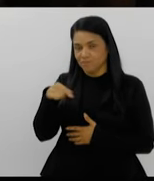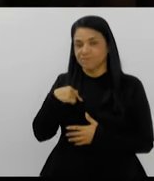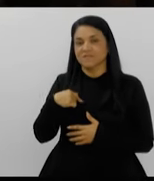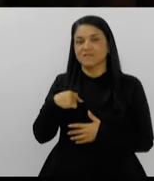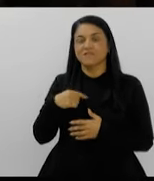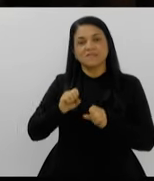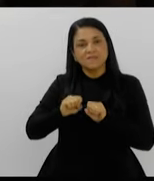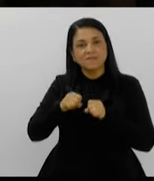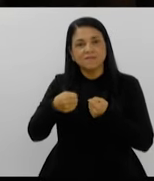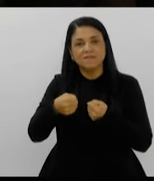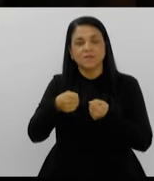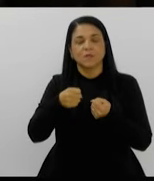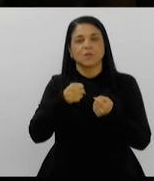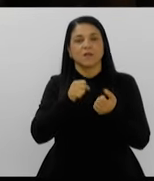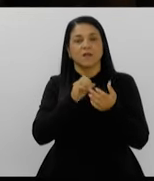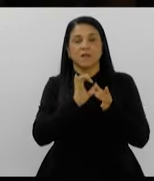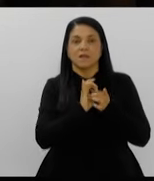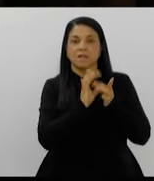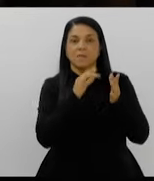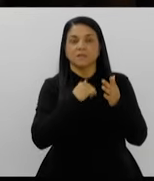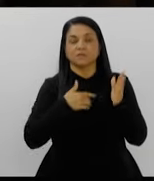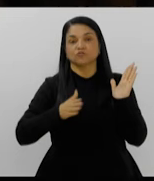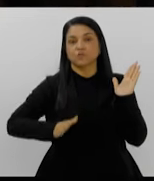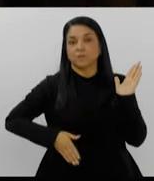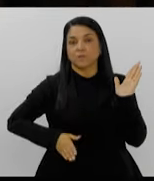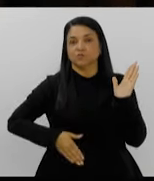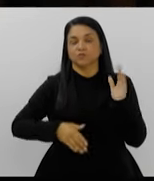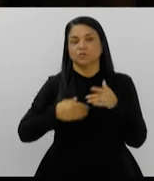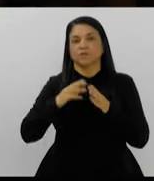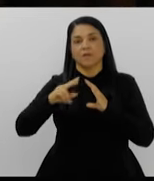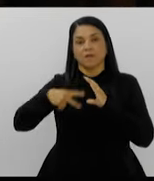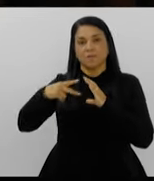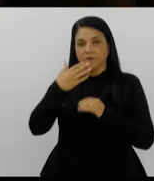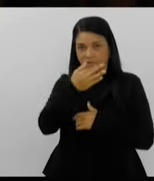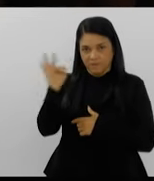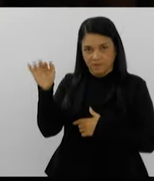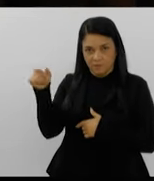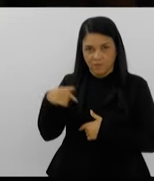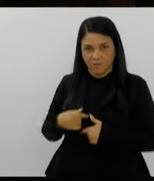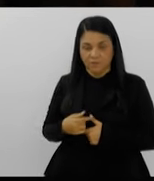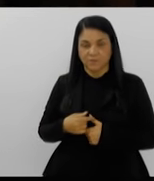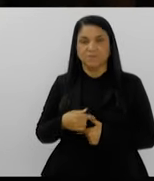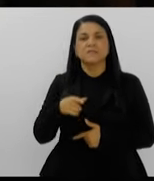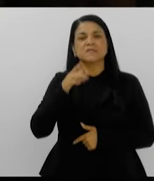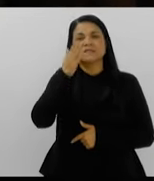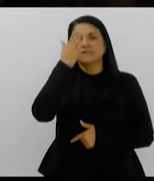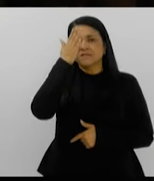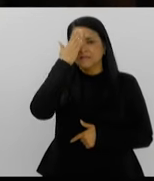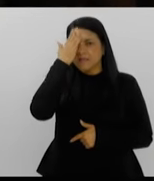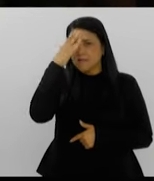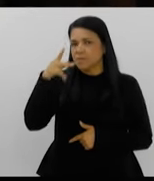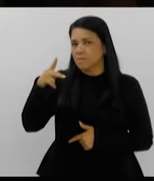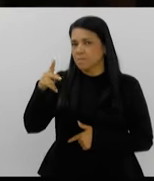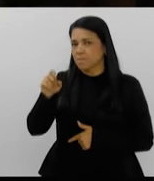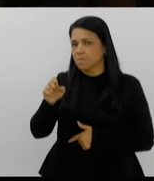bandido na Câmara Federal. Todos sabem que o Pedro Paulo